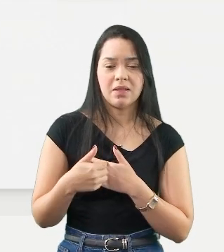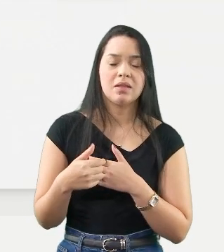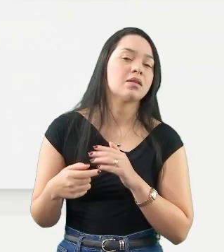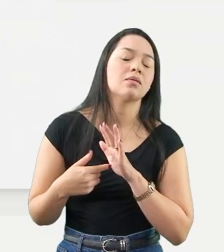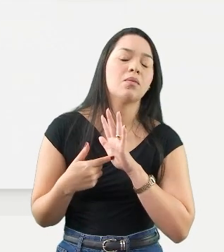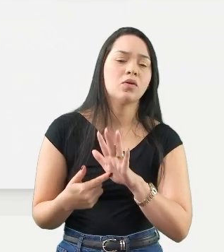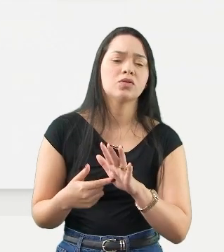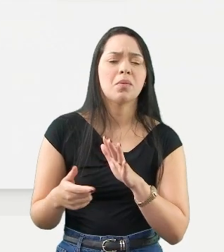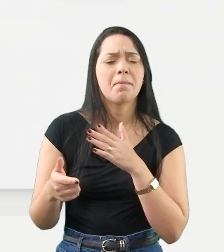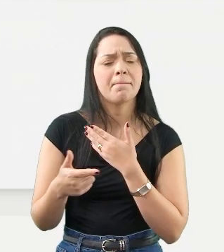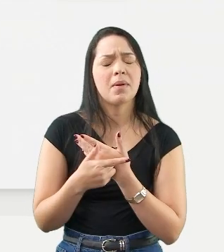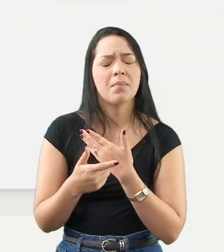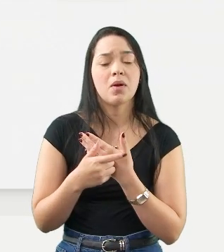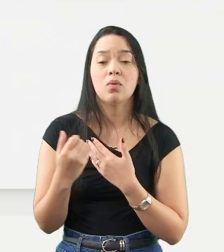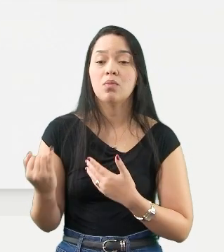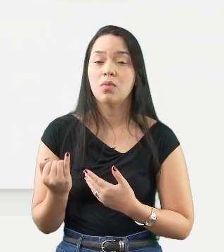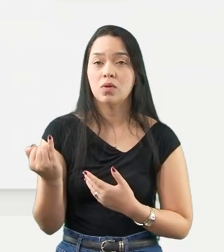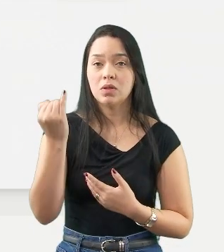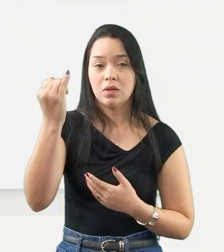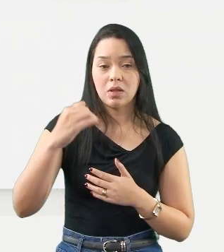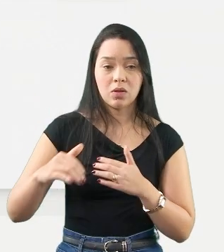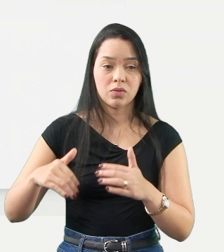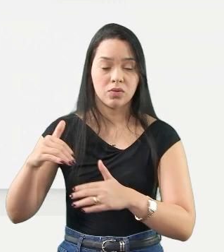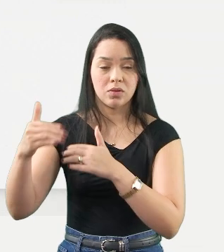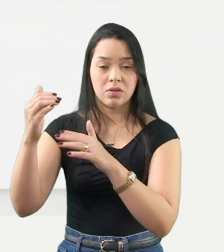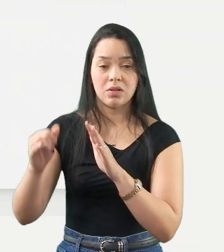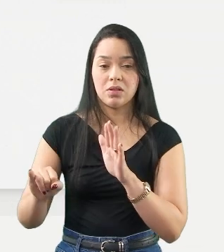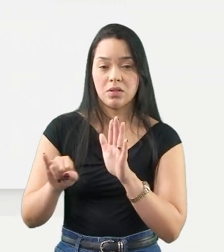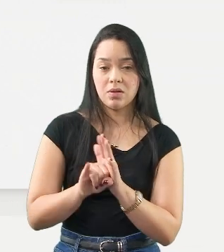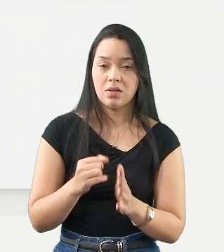um papel crucial na construção das